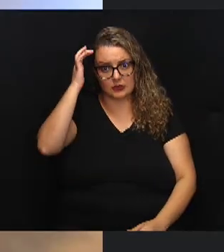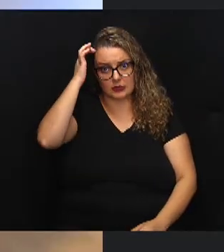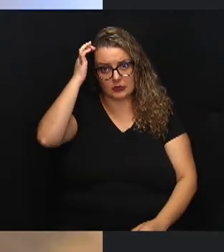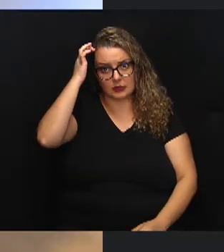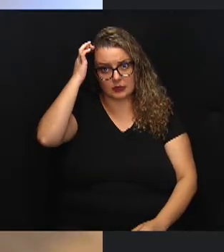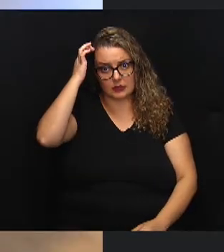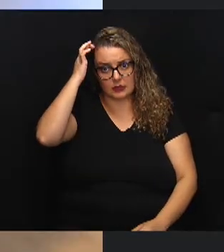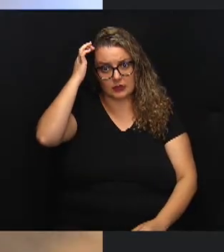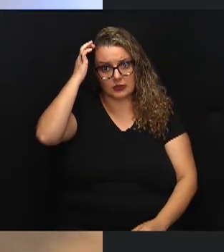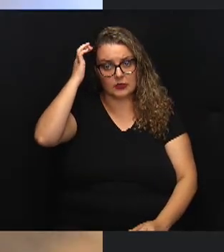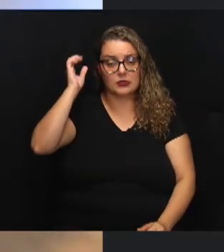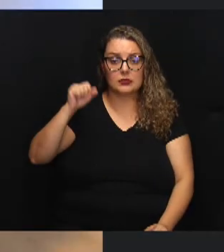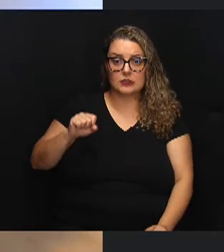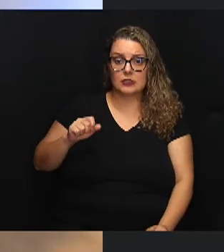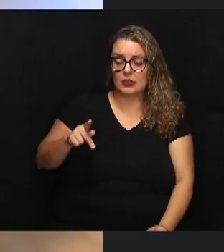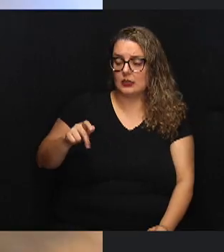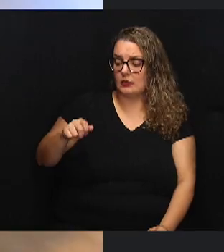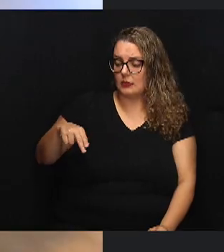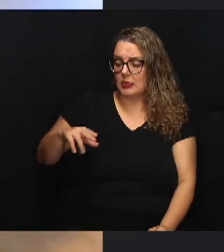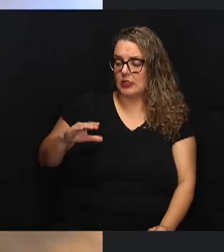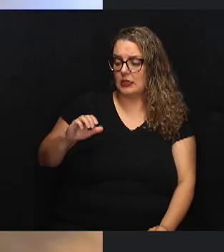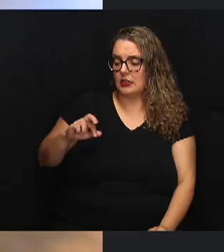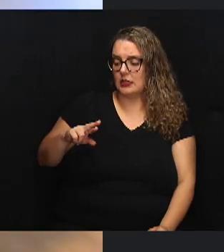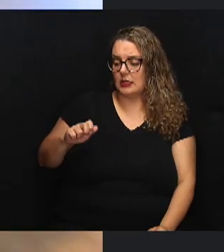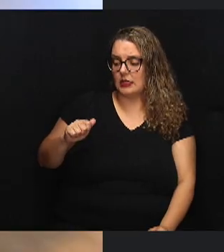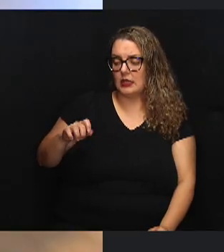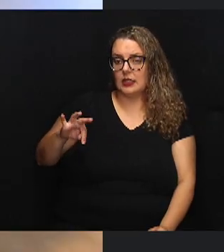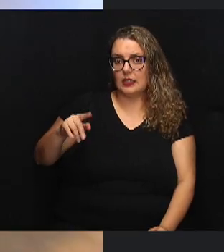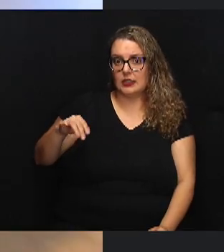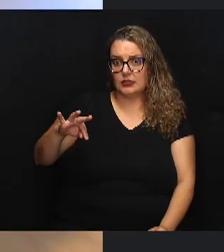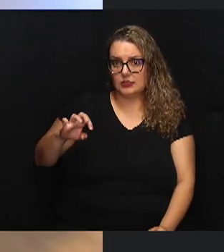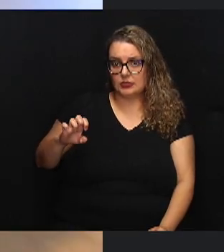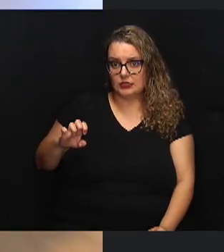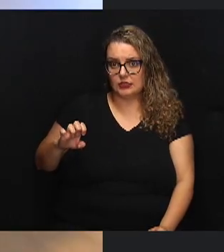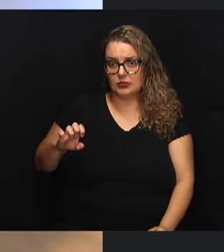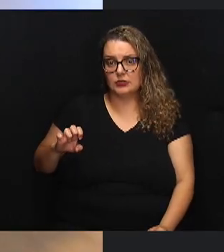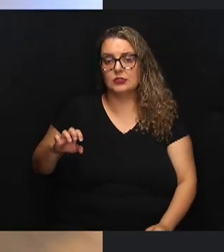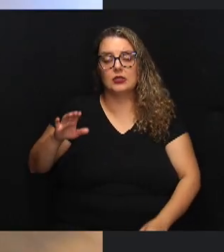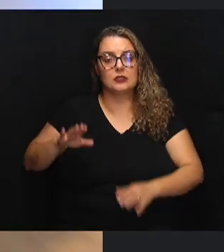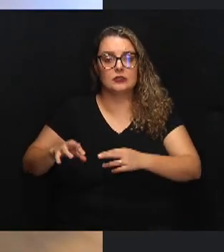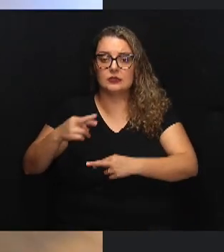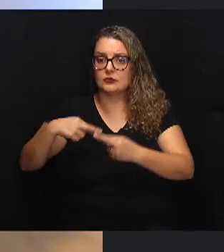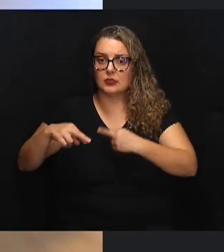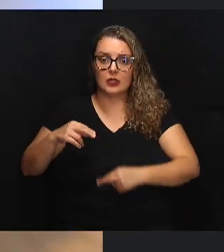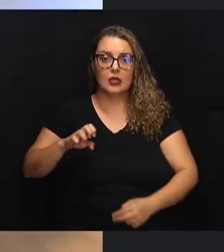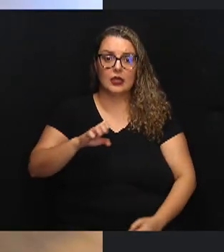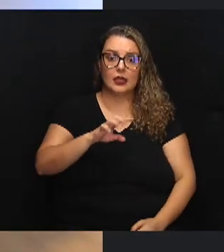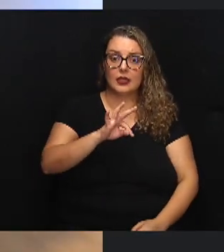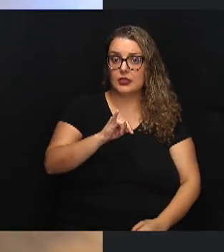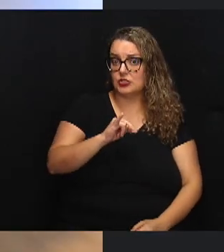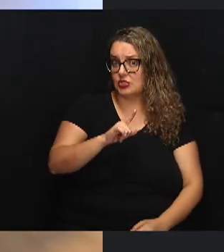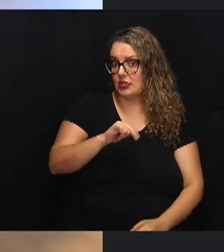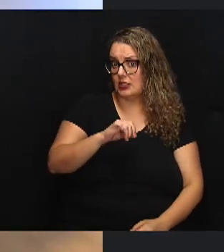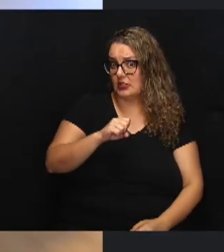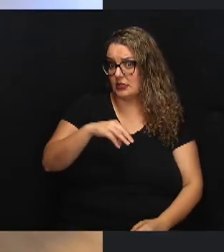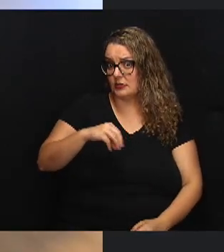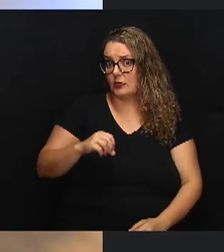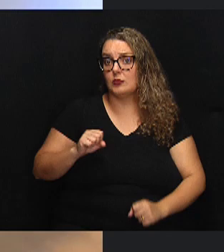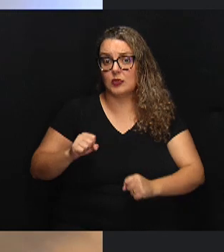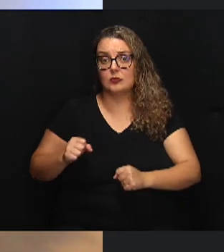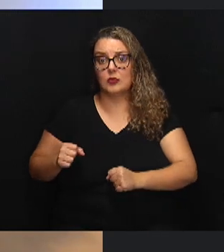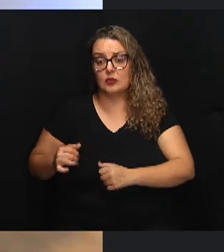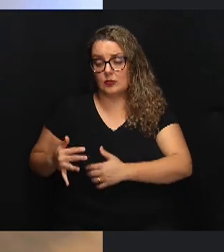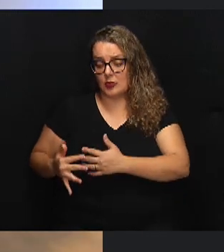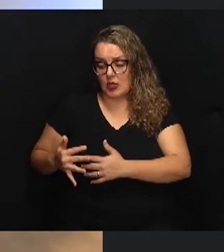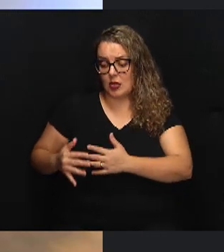Sim, a pancreatite, ela nem sempre está relacionada com etilismo, ela pode estar relacionada, por exemplo, a alguma obstrução. Então, paciente que